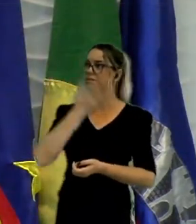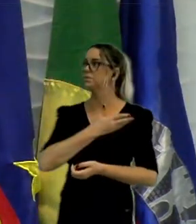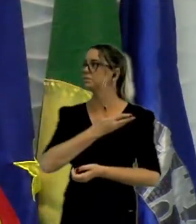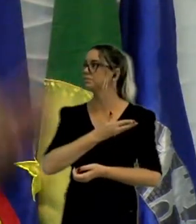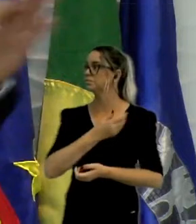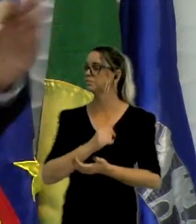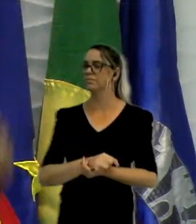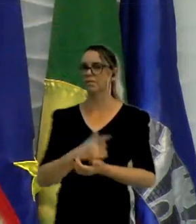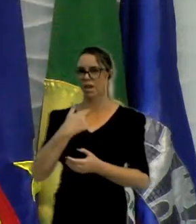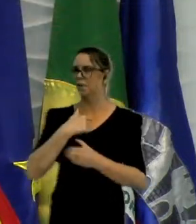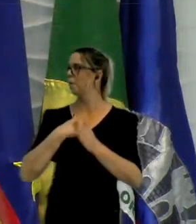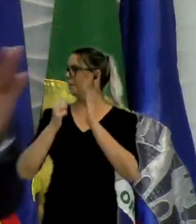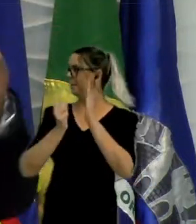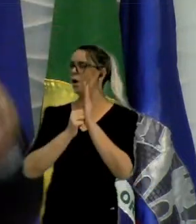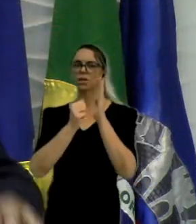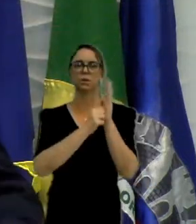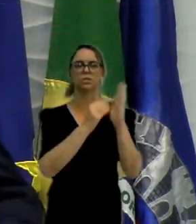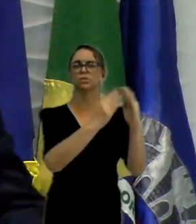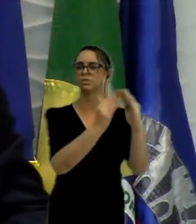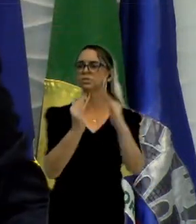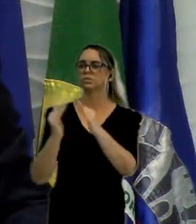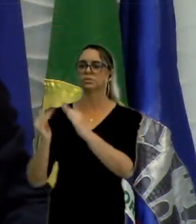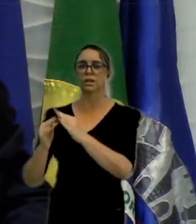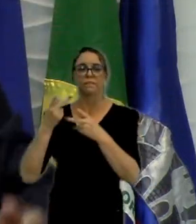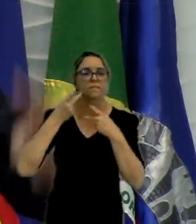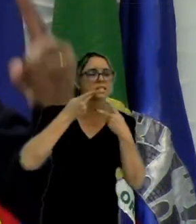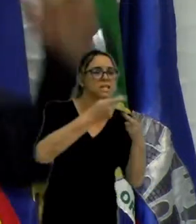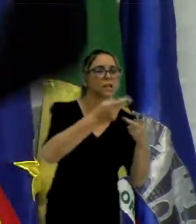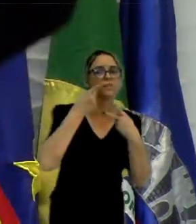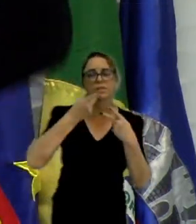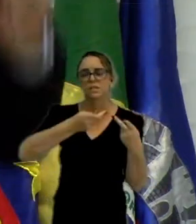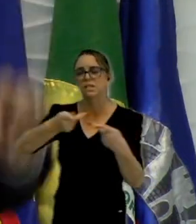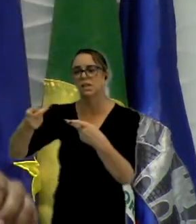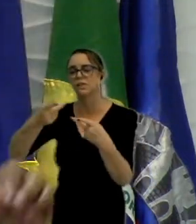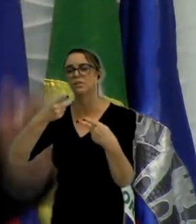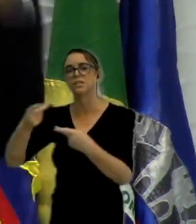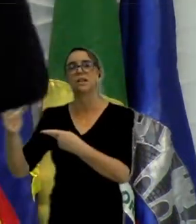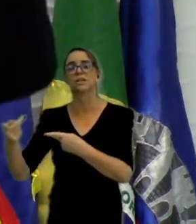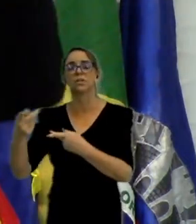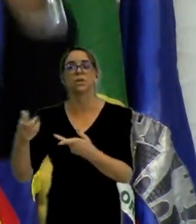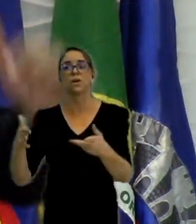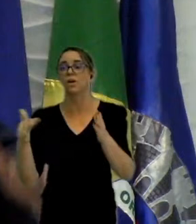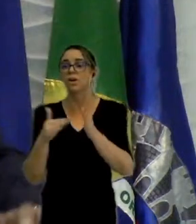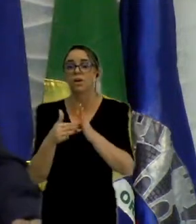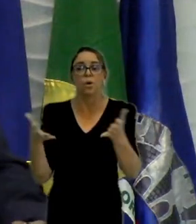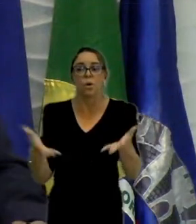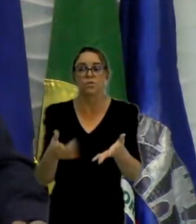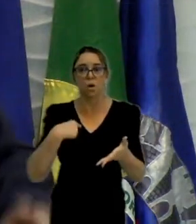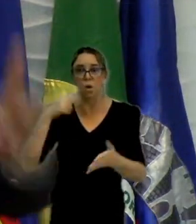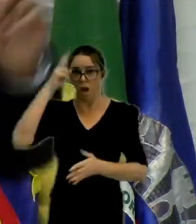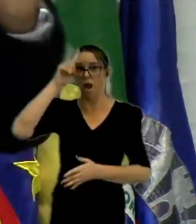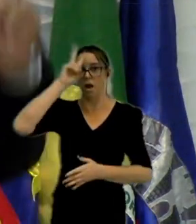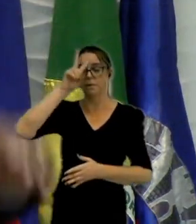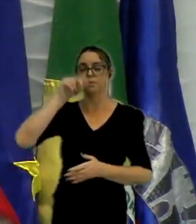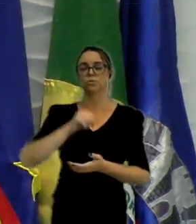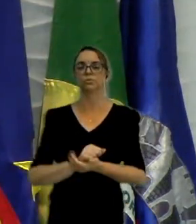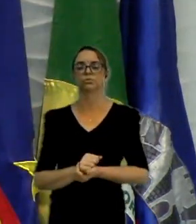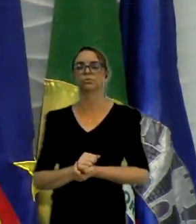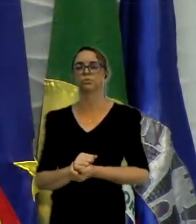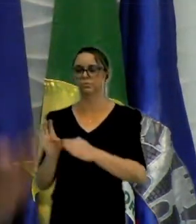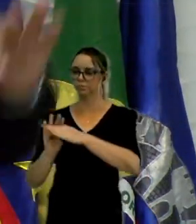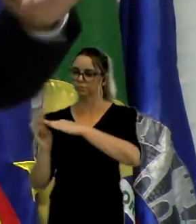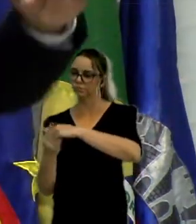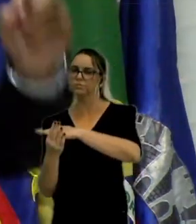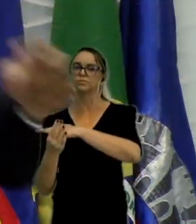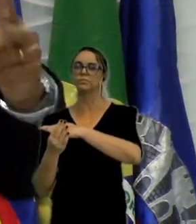um porta a porta com você, com o doutor Walsh Cadete. Até hoje, eu tenho na minha memória, chegar ali no Santa